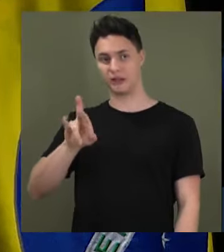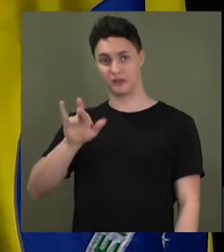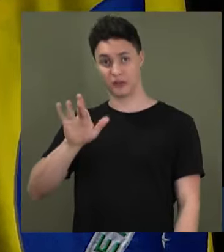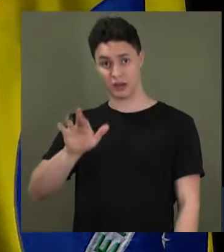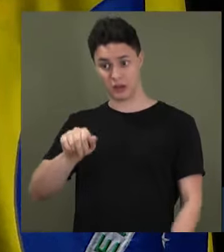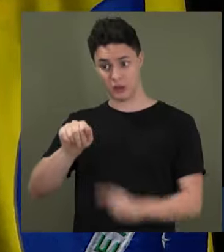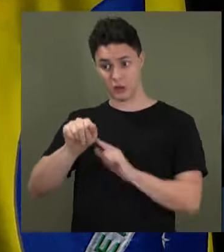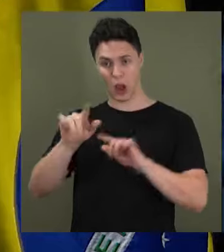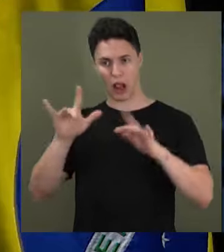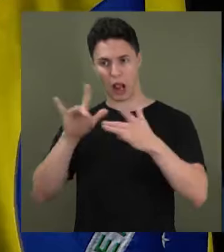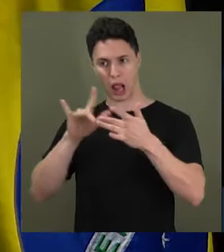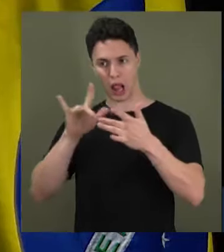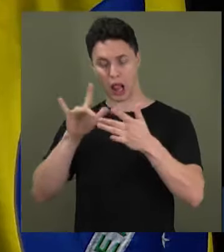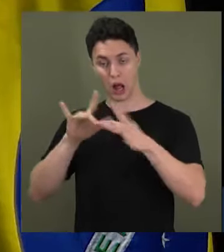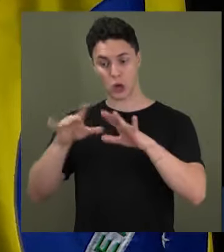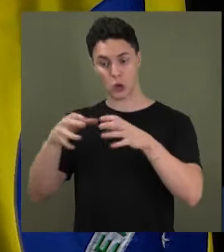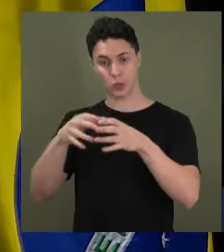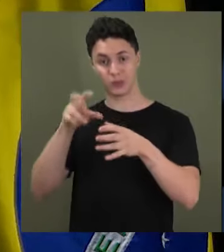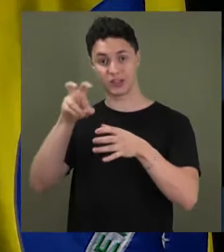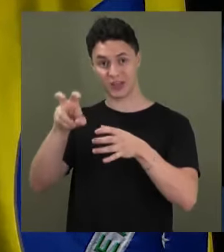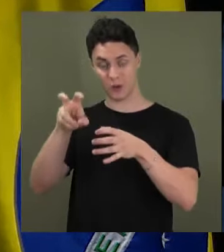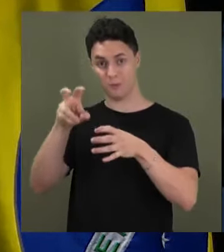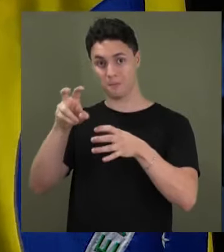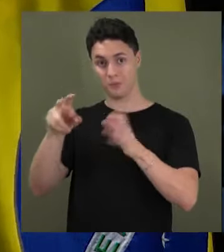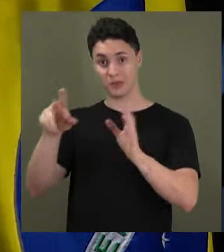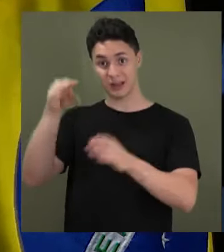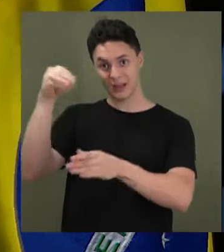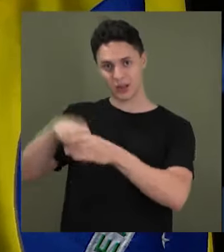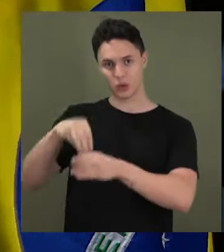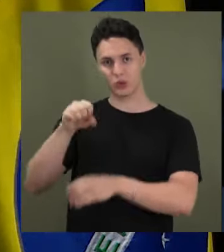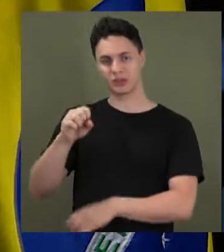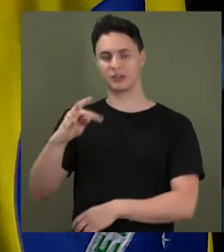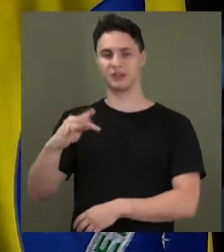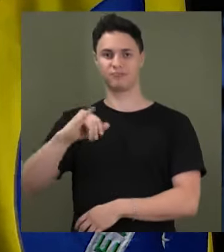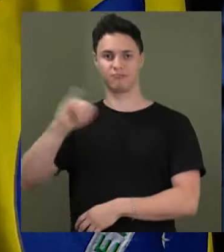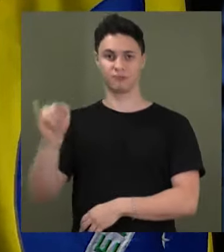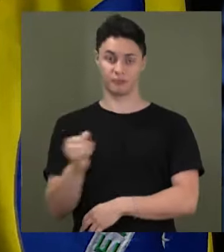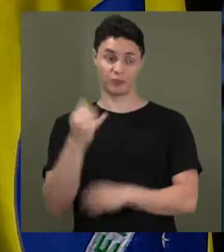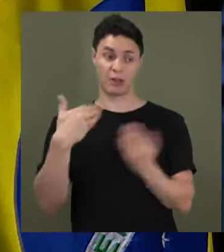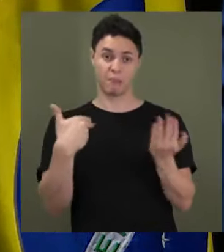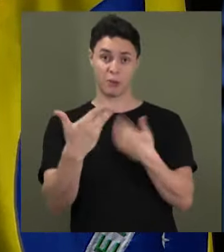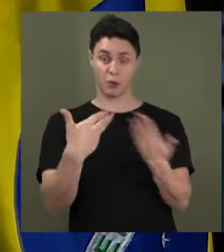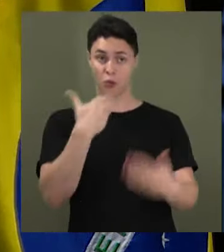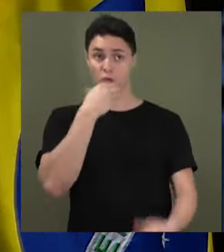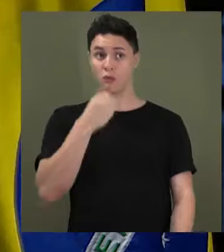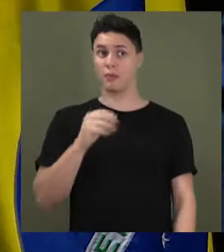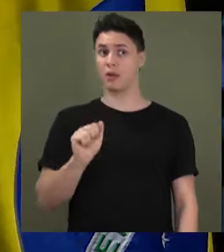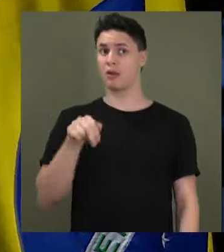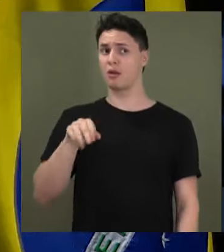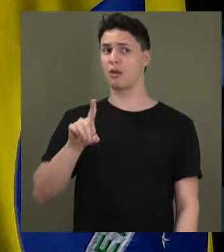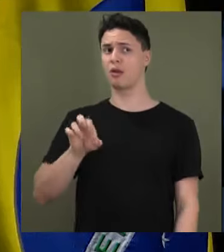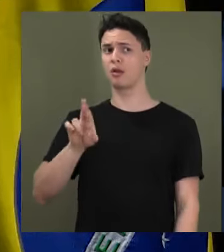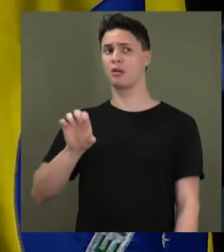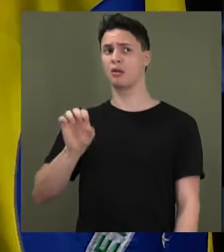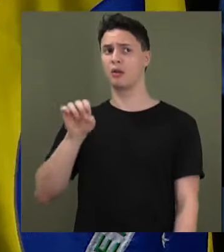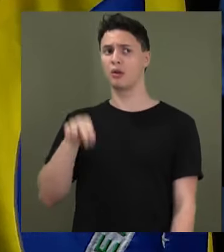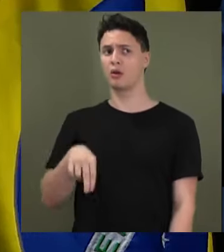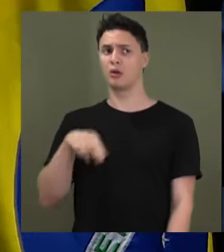de 5 ministros do STJ. Num desses diálogos, Anderson comemora por ter